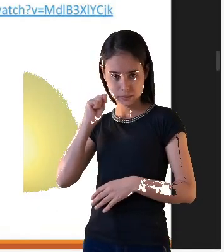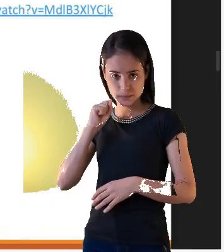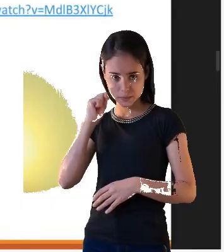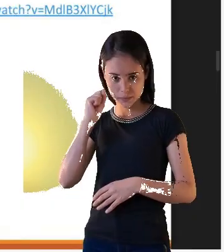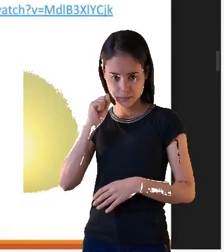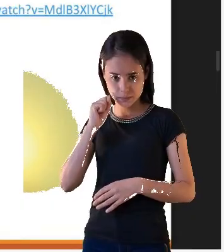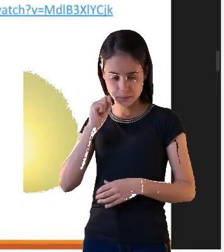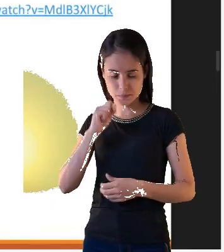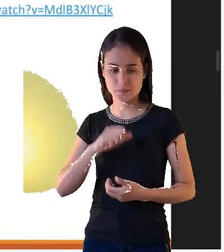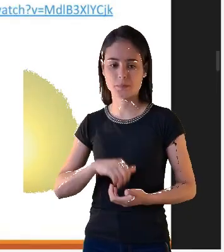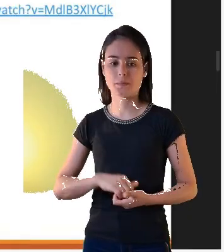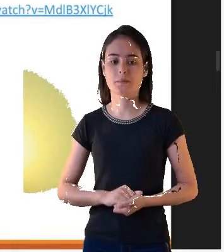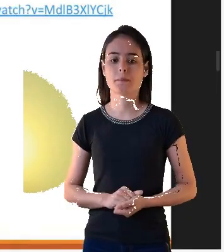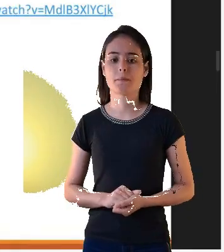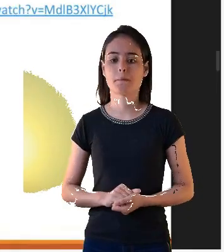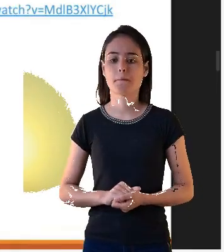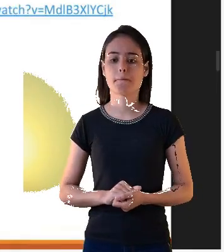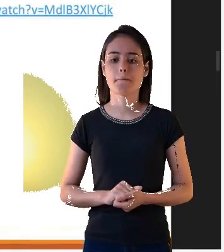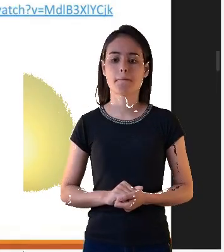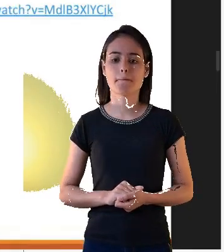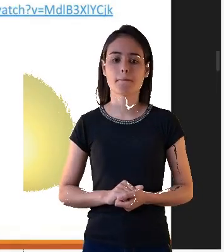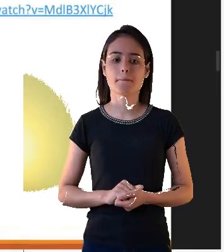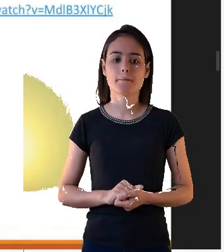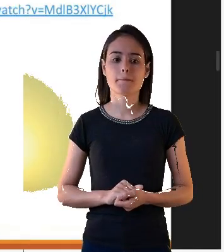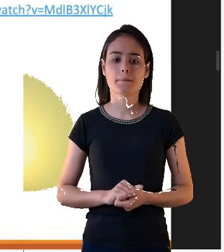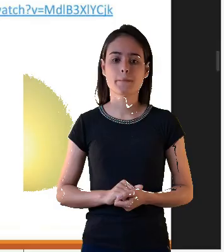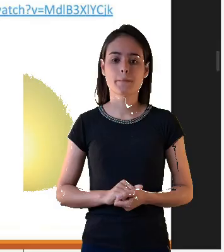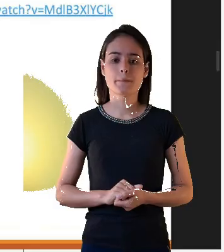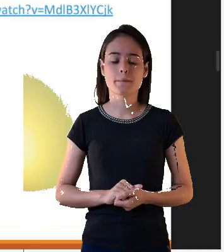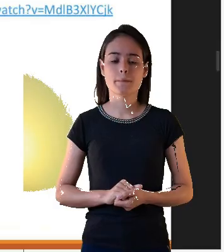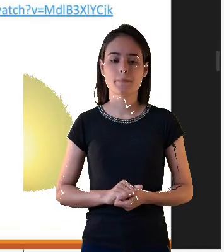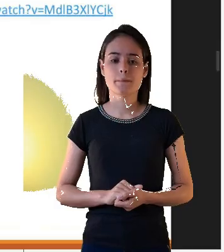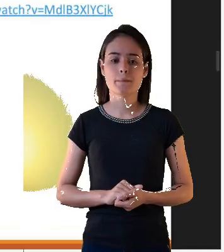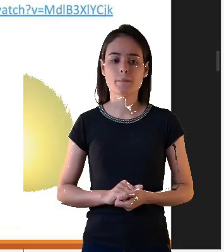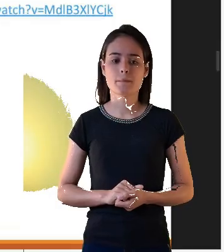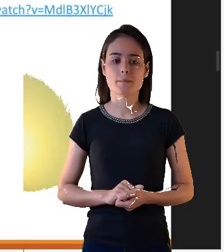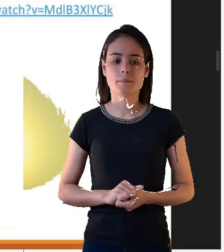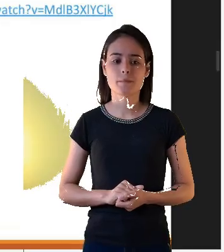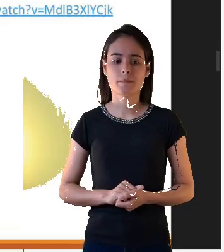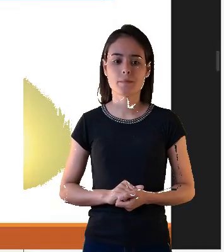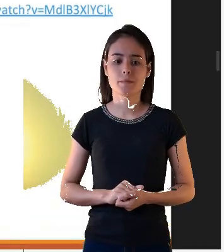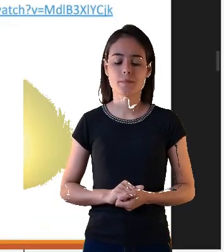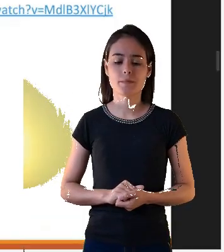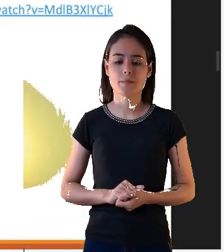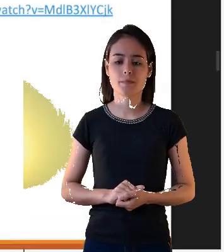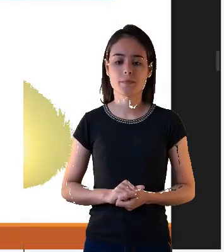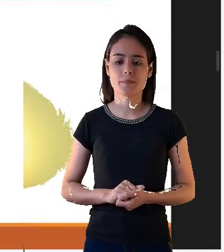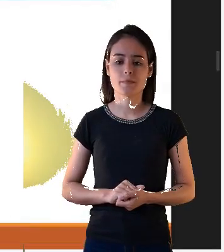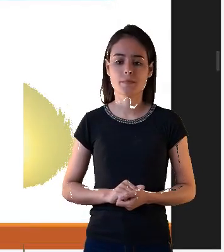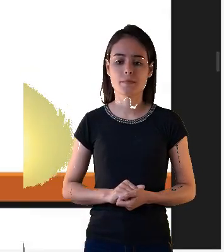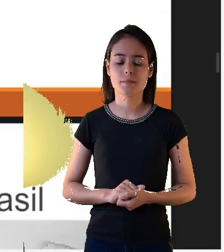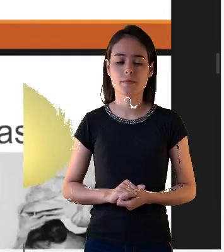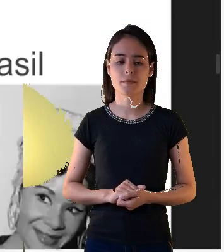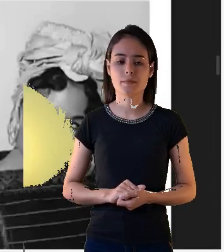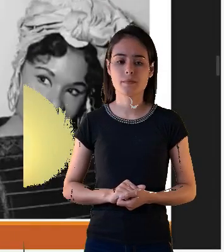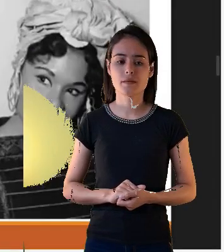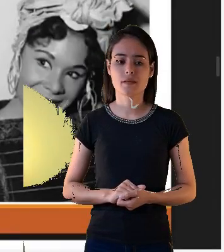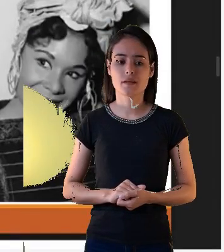ele assume, né, esse cargo político, né? Então pode passar, Lelo.